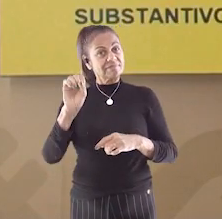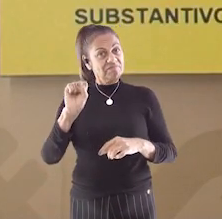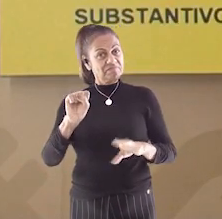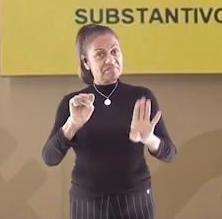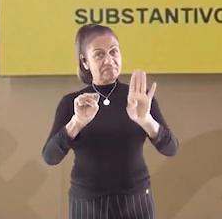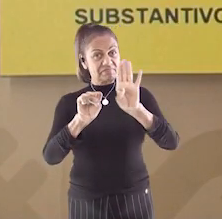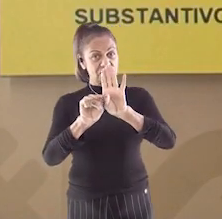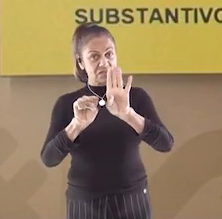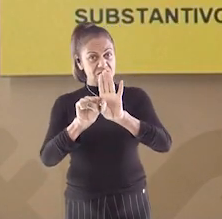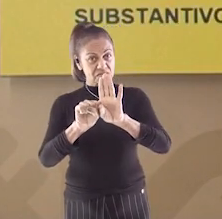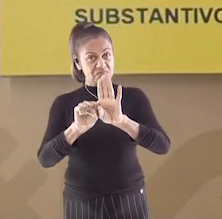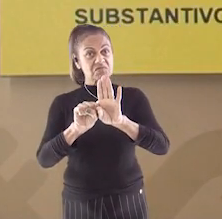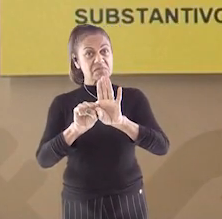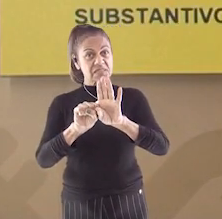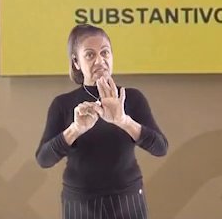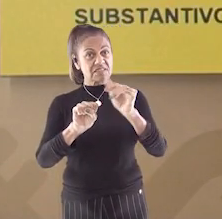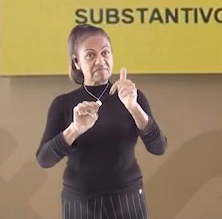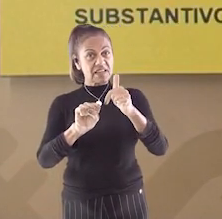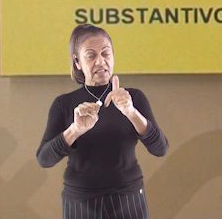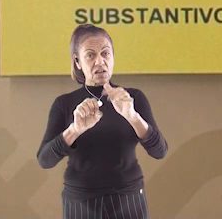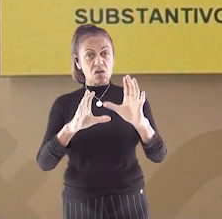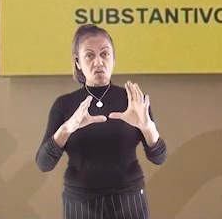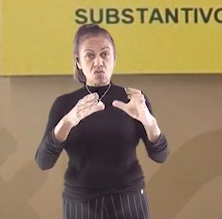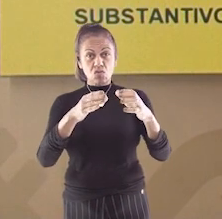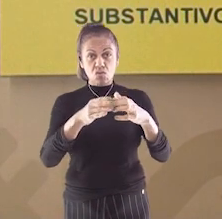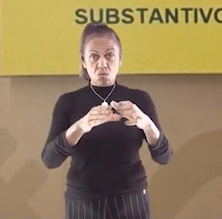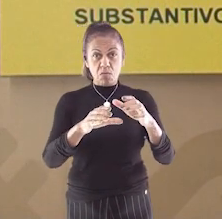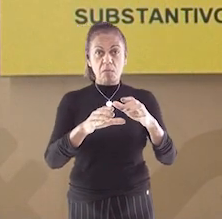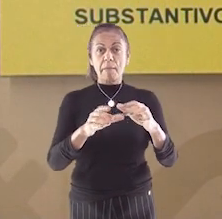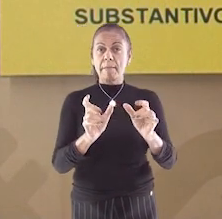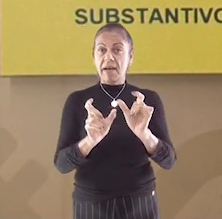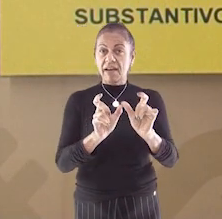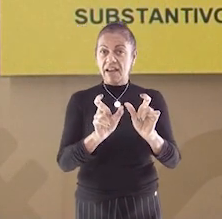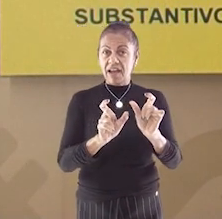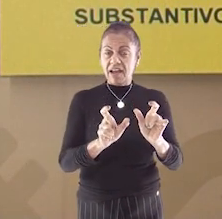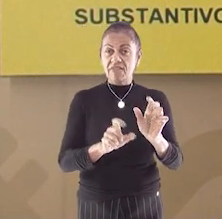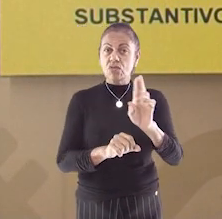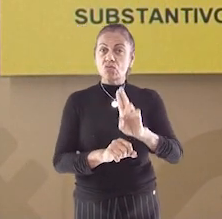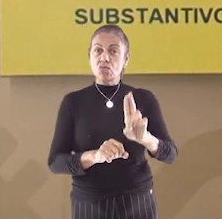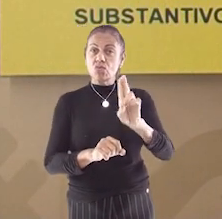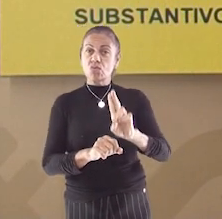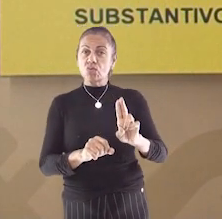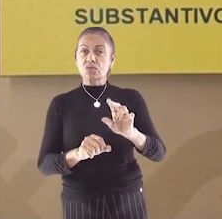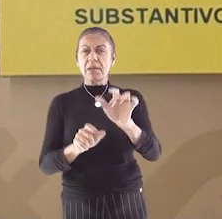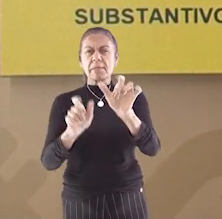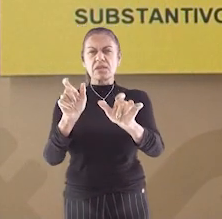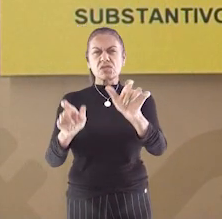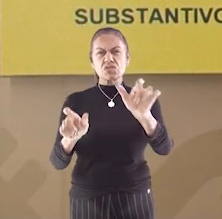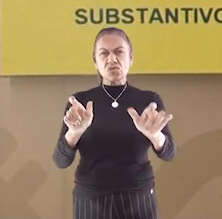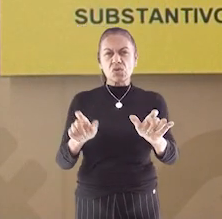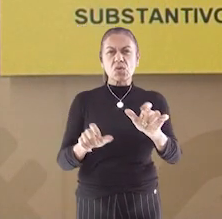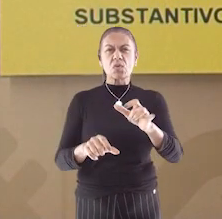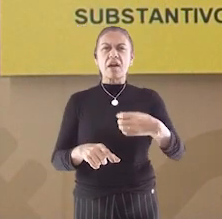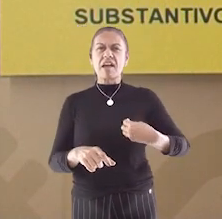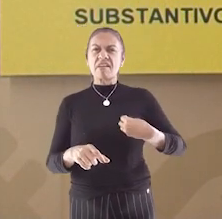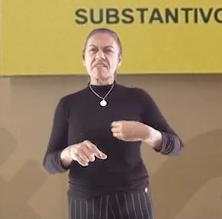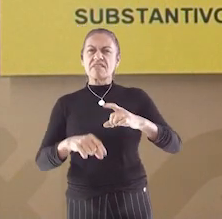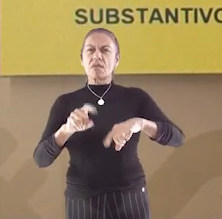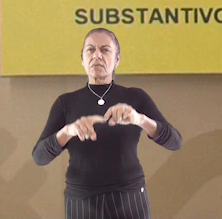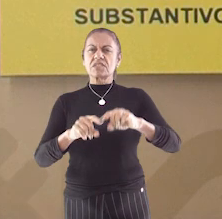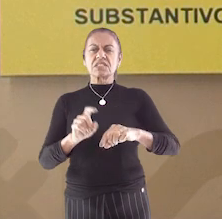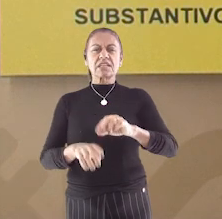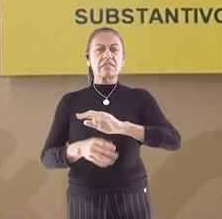é o nome da classe gramatical de palavras usada para nomear pessoas, seres,